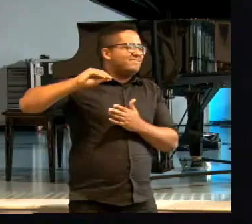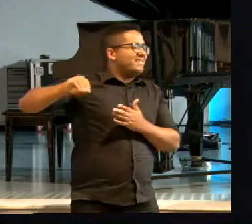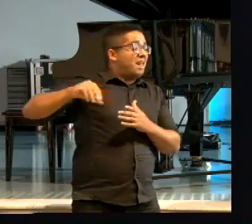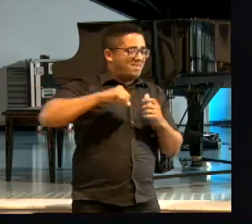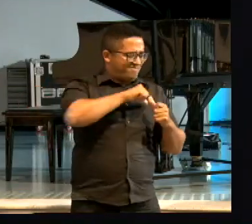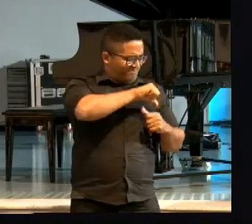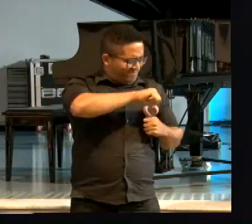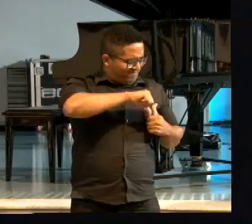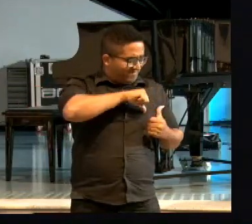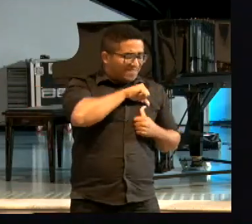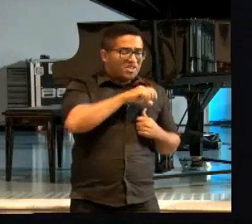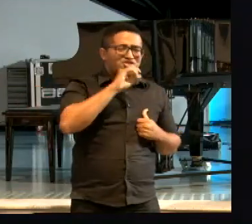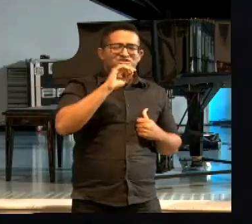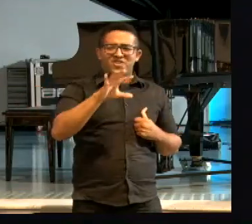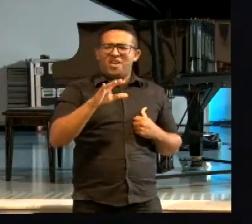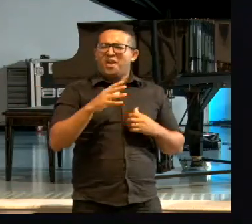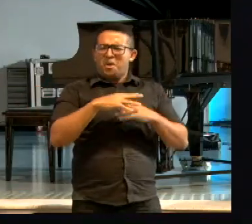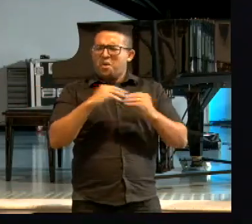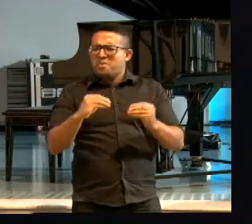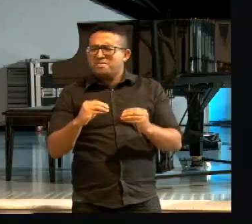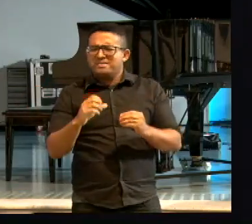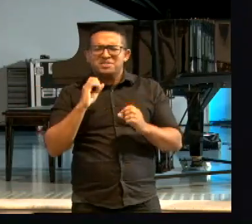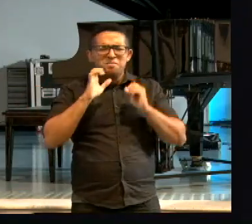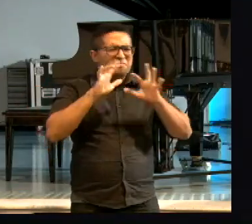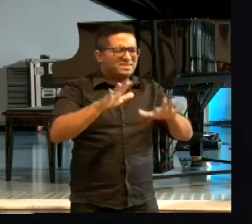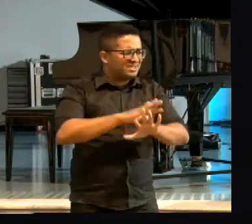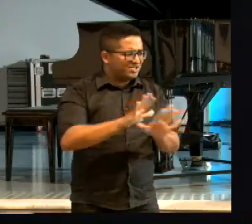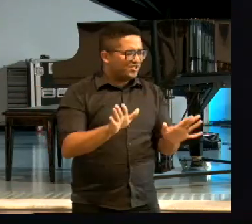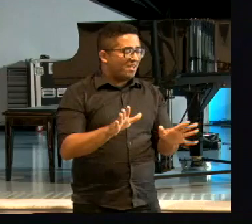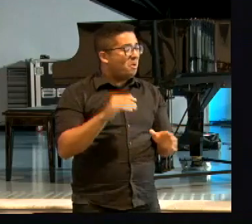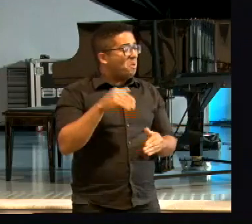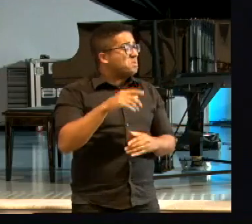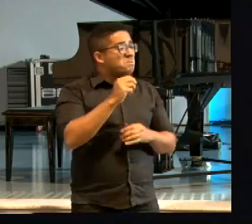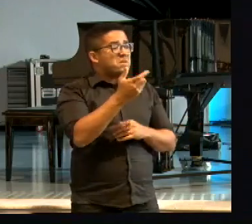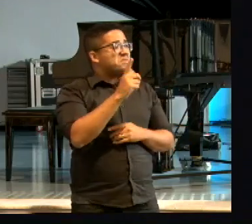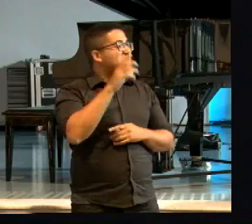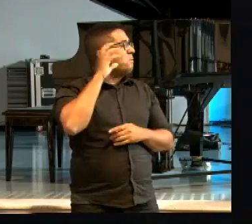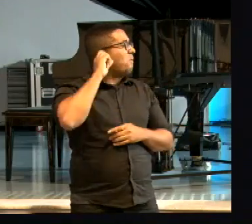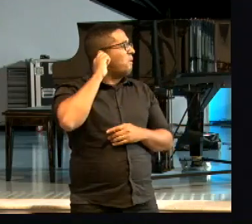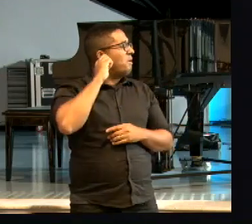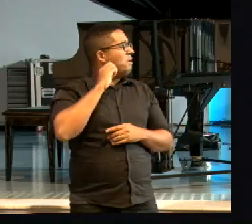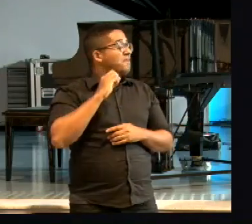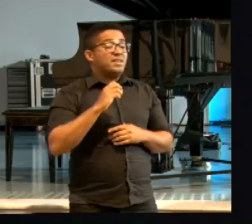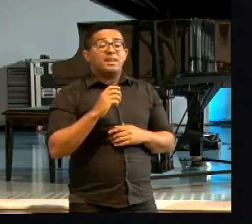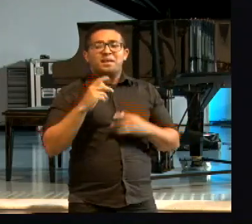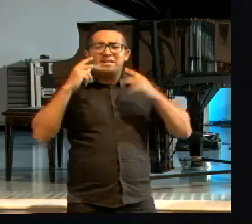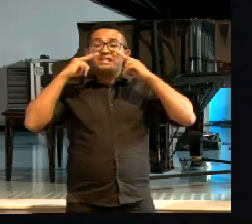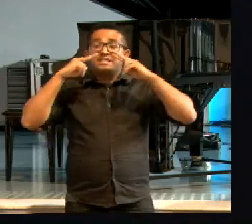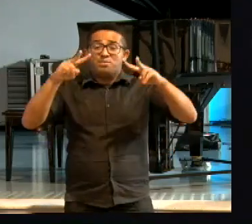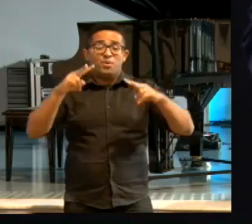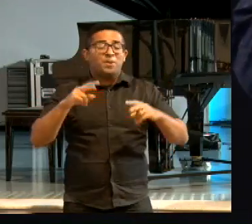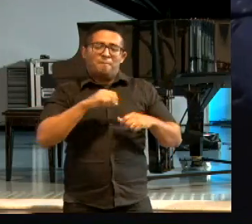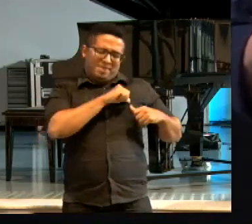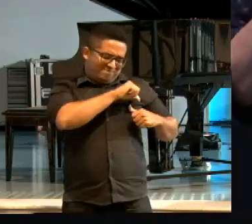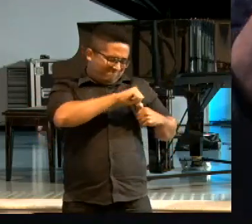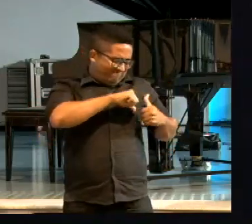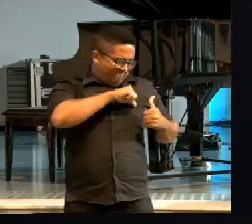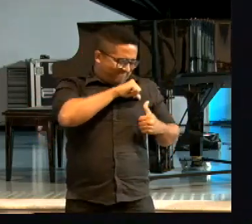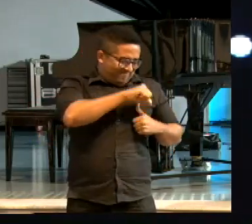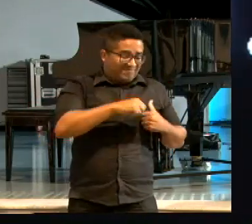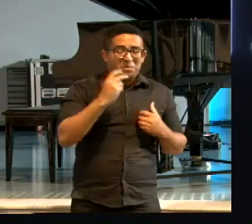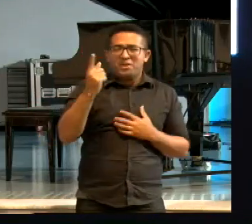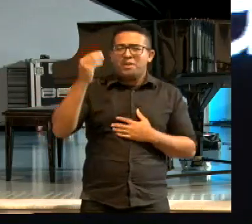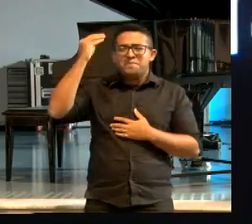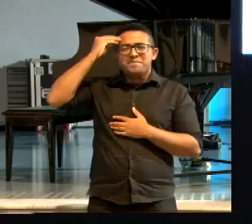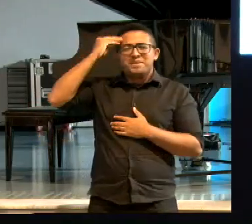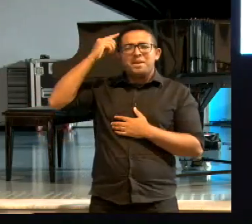à transformação? Hoje quase não se ouve testemunhos de transformação. É como se nossa geração, consciente ou inconsciente,